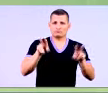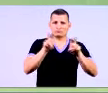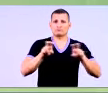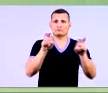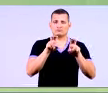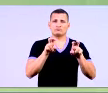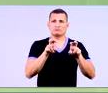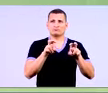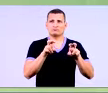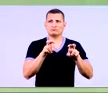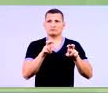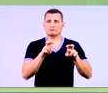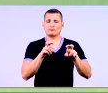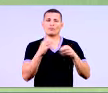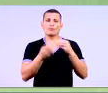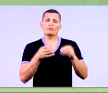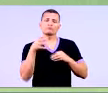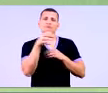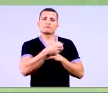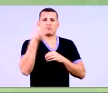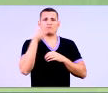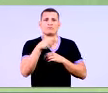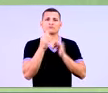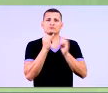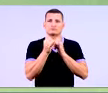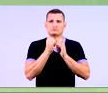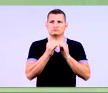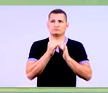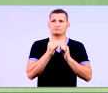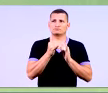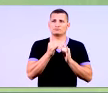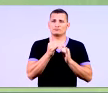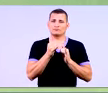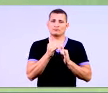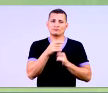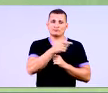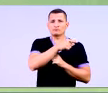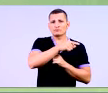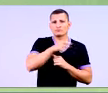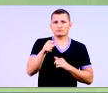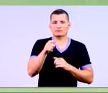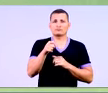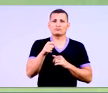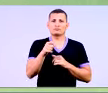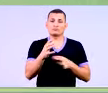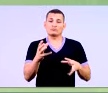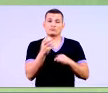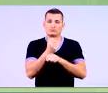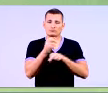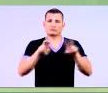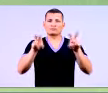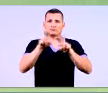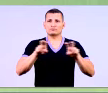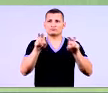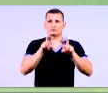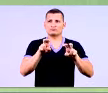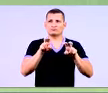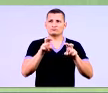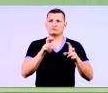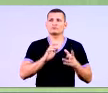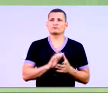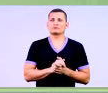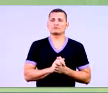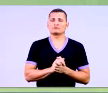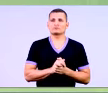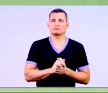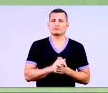busca aquela informação na memória passando ela o processamento do computador porque a gente é